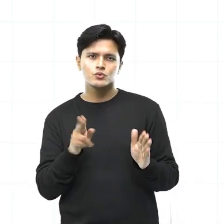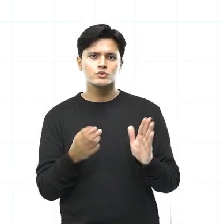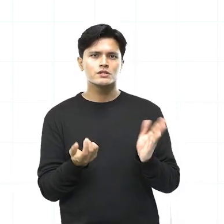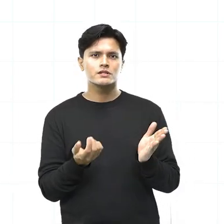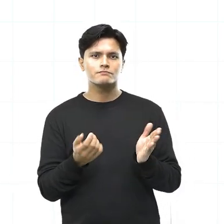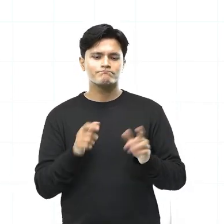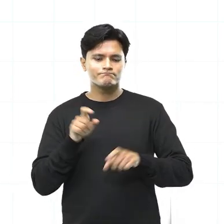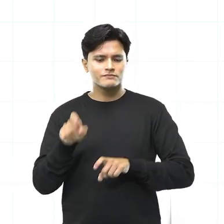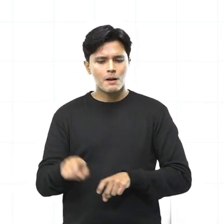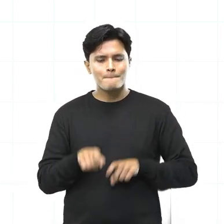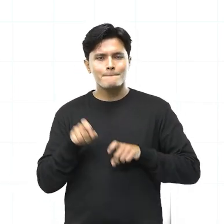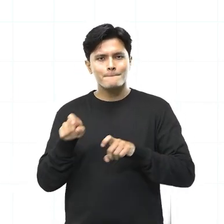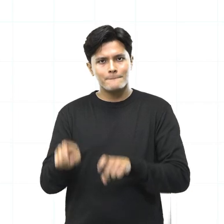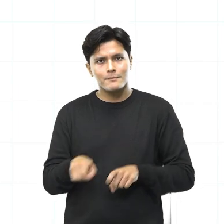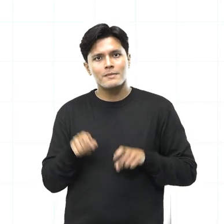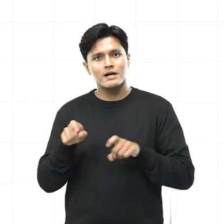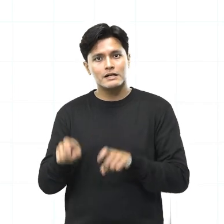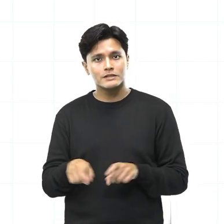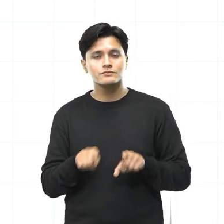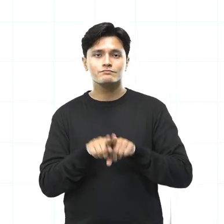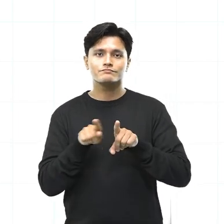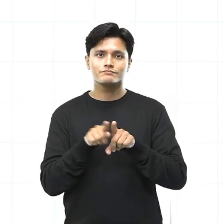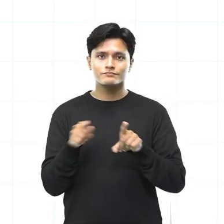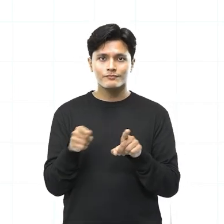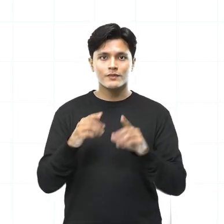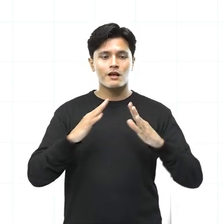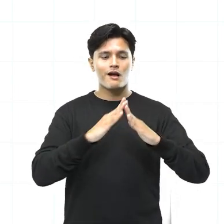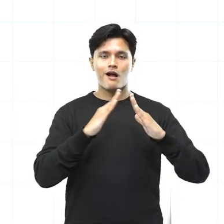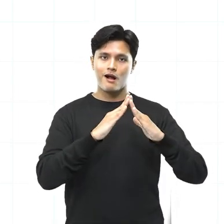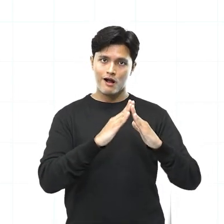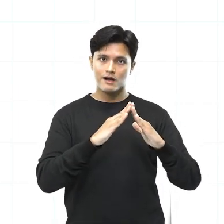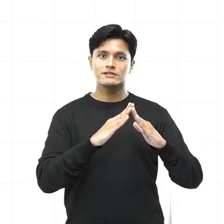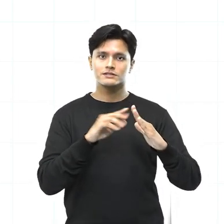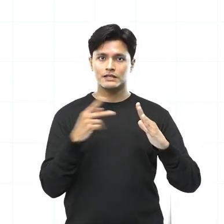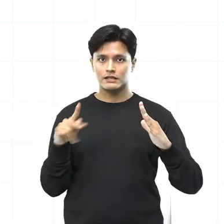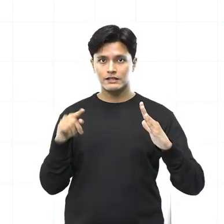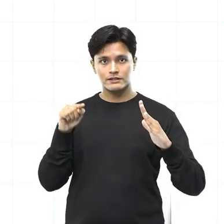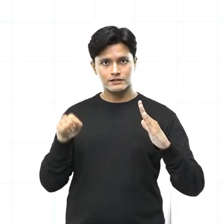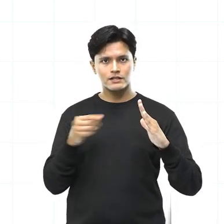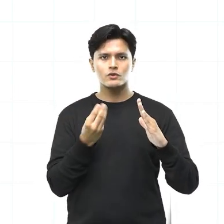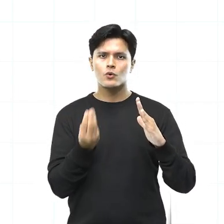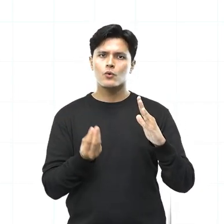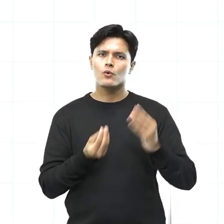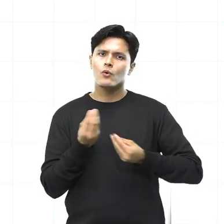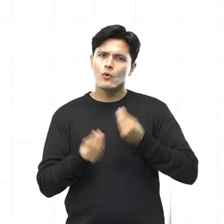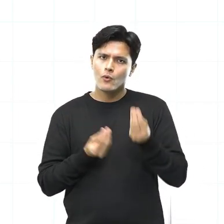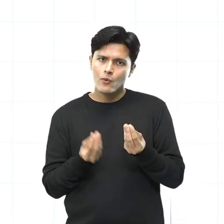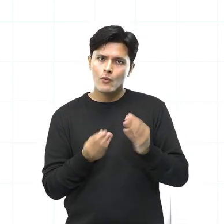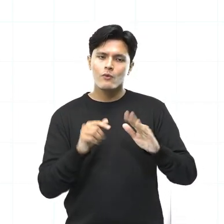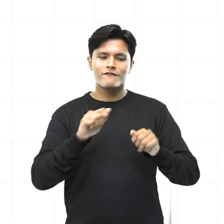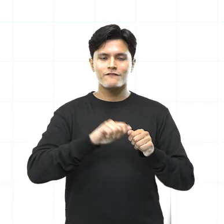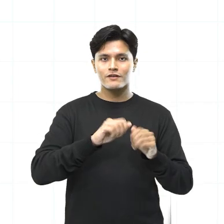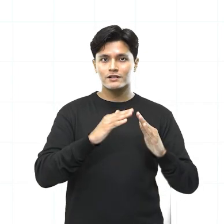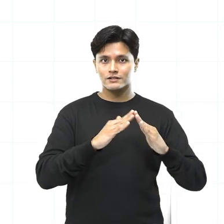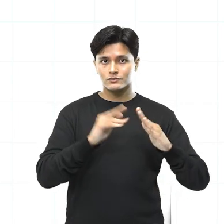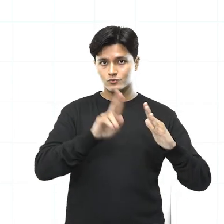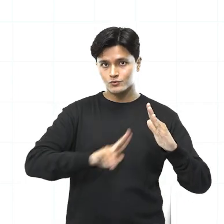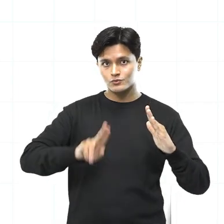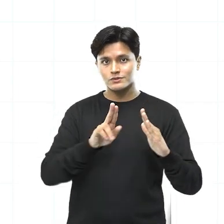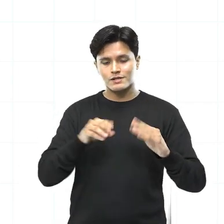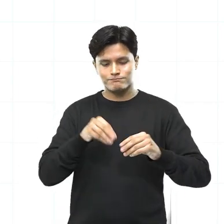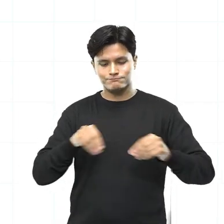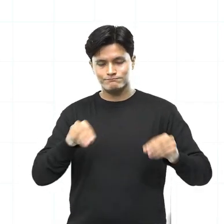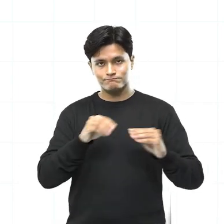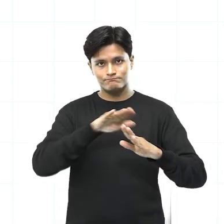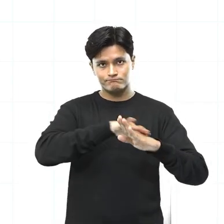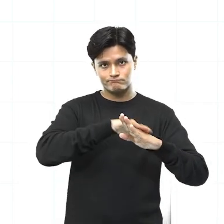na roça, né? E ele fala da chopana, que é a casa dele, que é feita como? De barro, provavelmente a telha